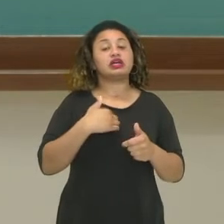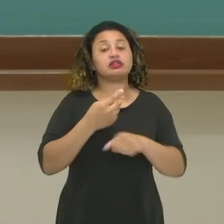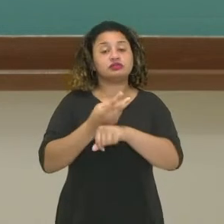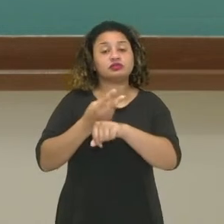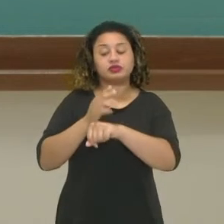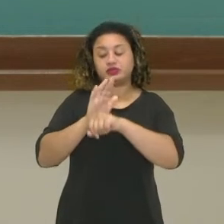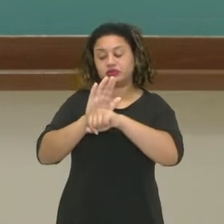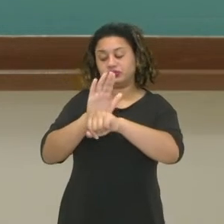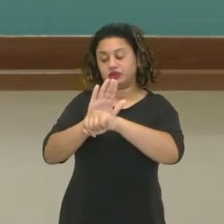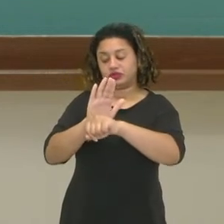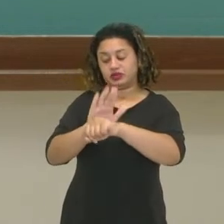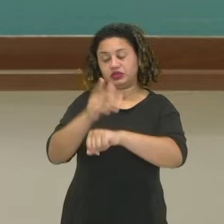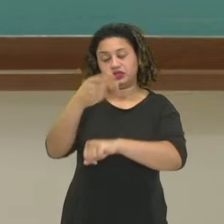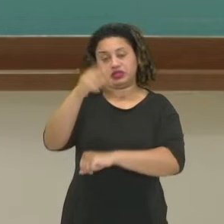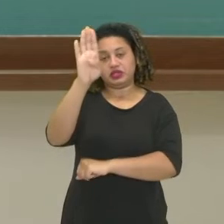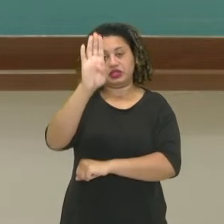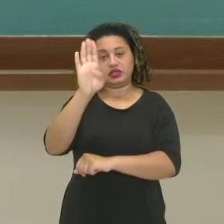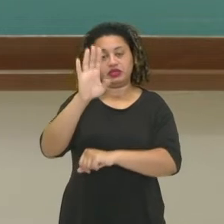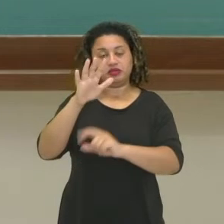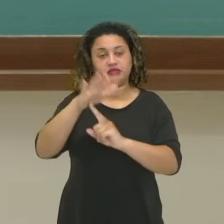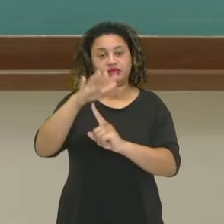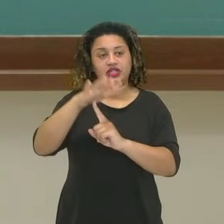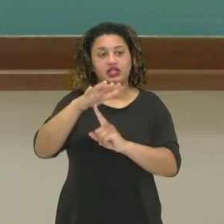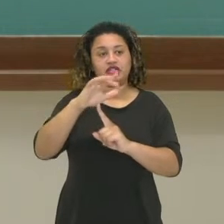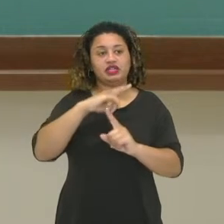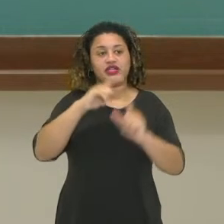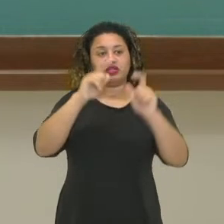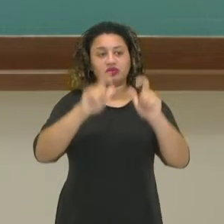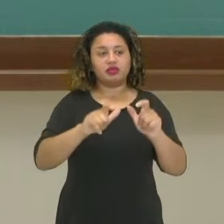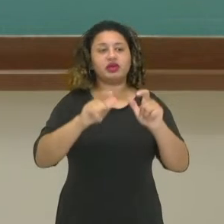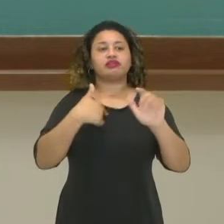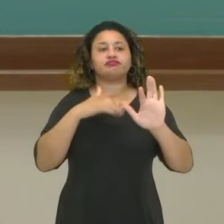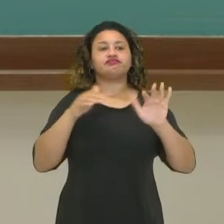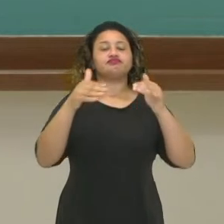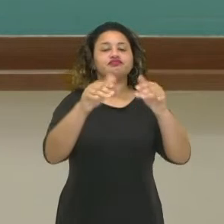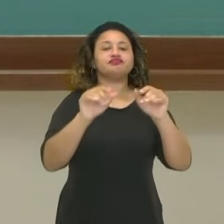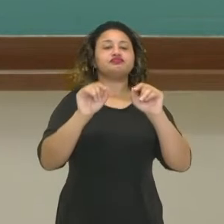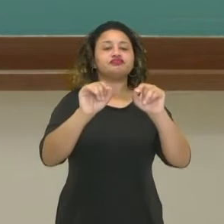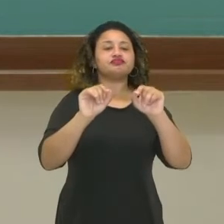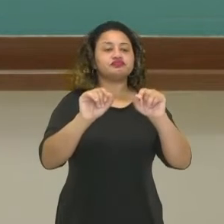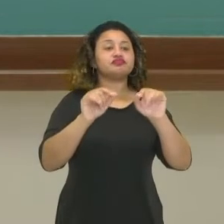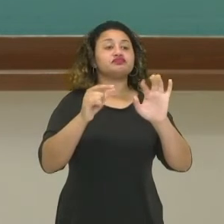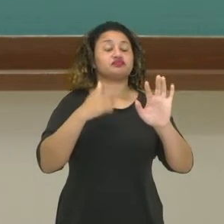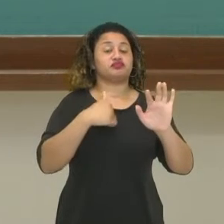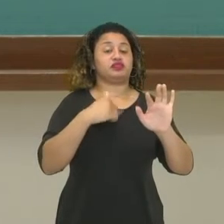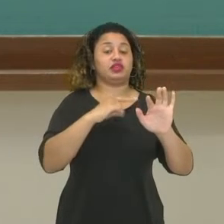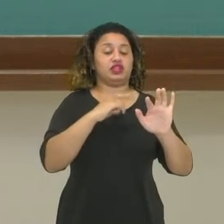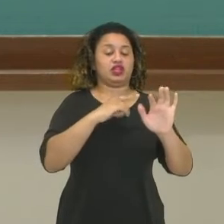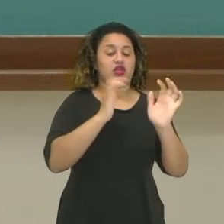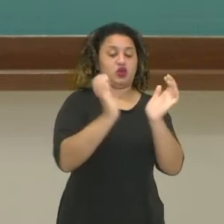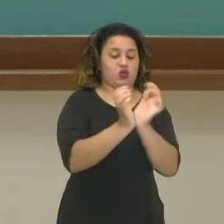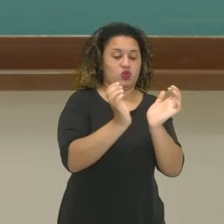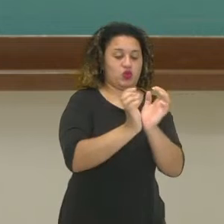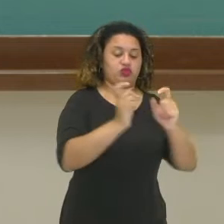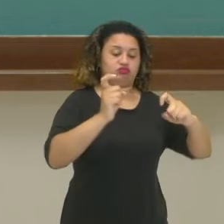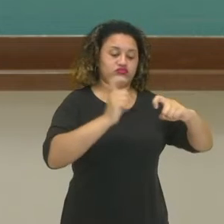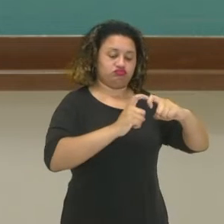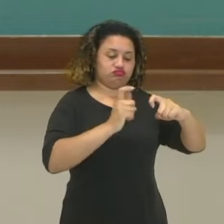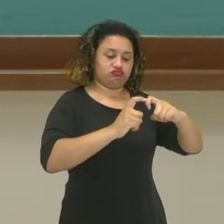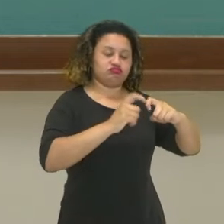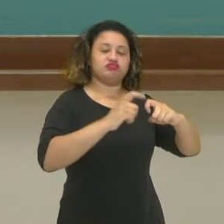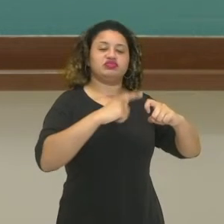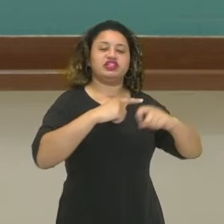Existe no Paraná, né, o Centro de Testagem e Aconselhamento. O que tem lá? Tem uma equipe de médicos,